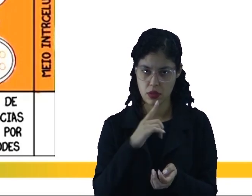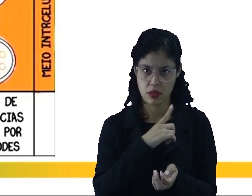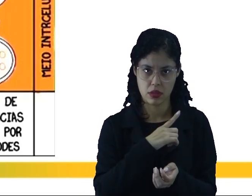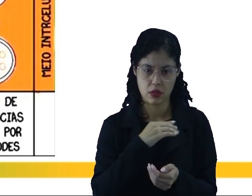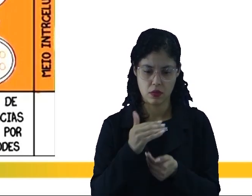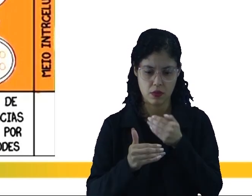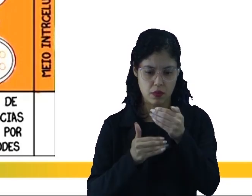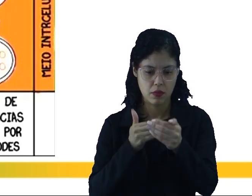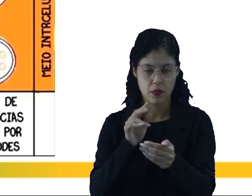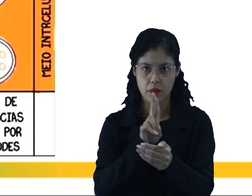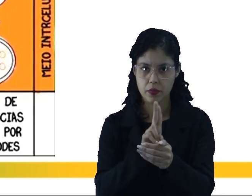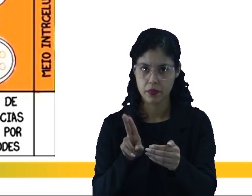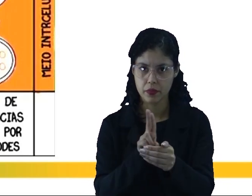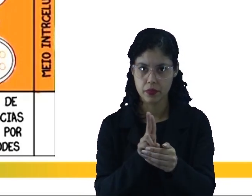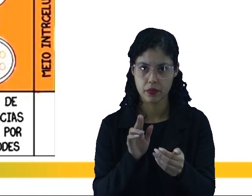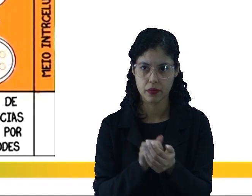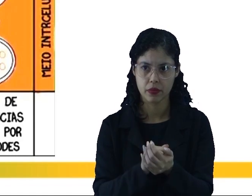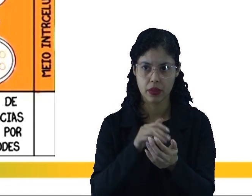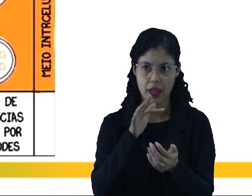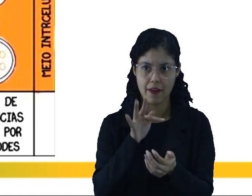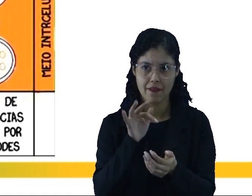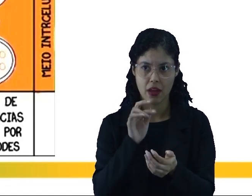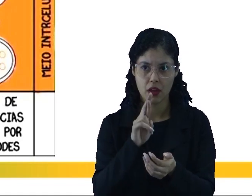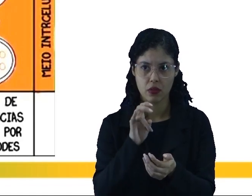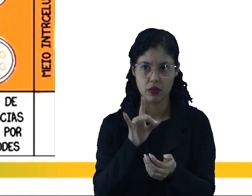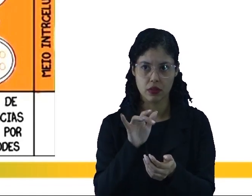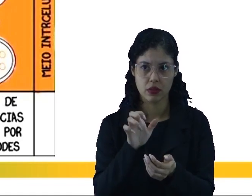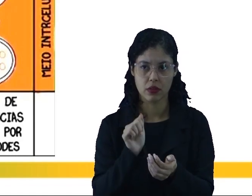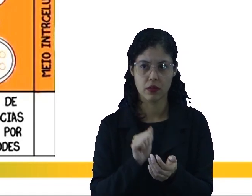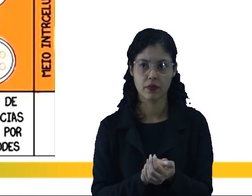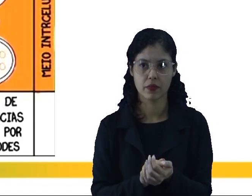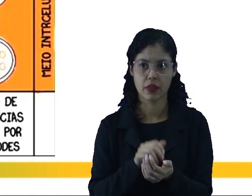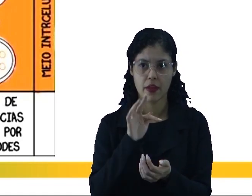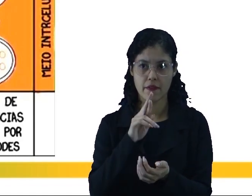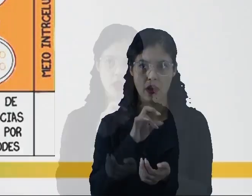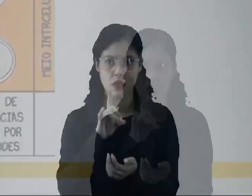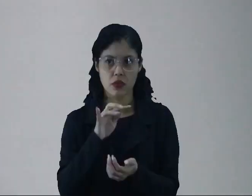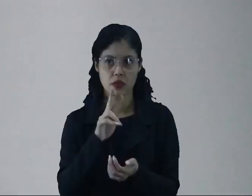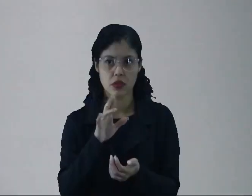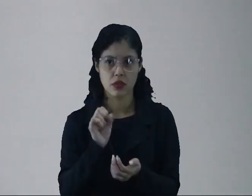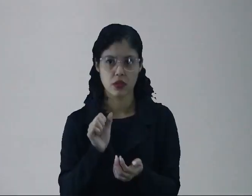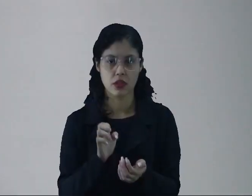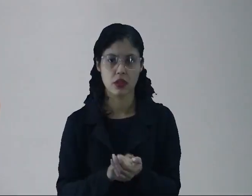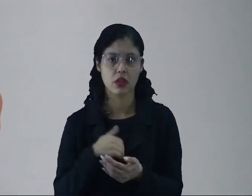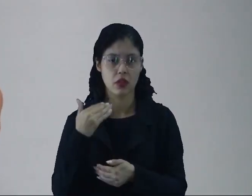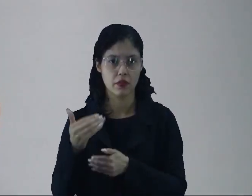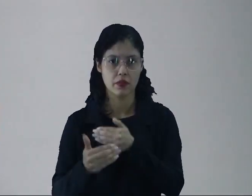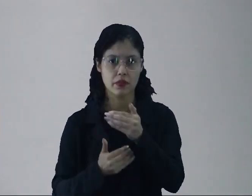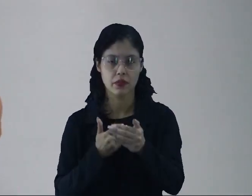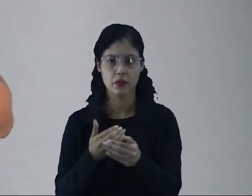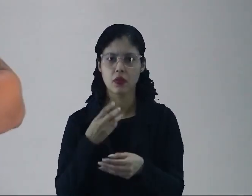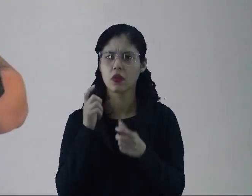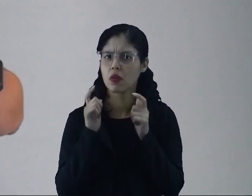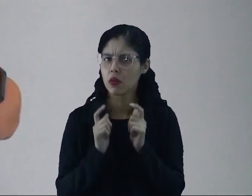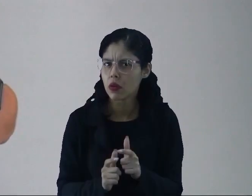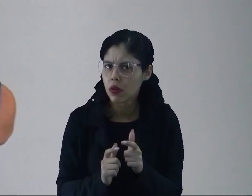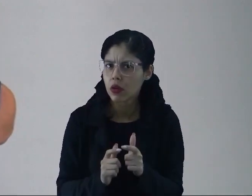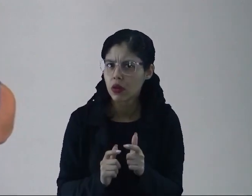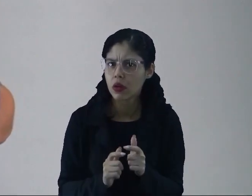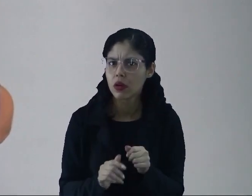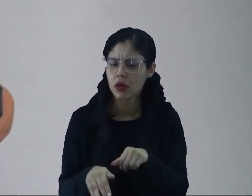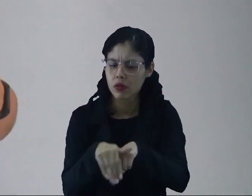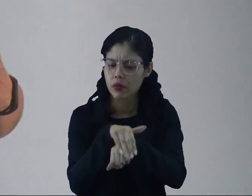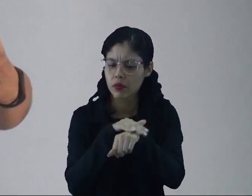também um processo que a gente chama de fagocitose. A fagocitose, ela é um processo onde a